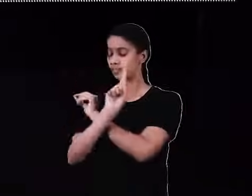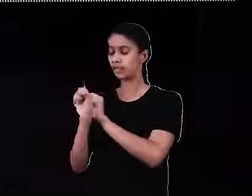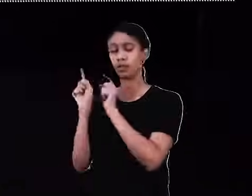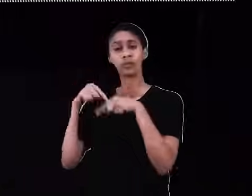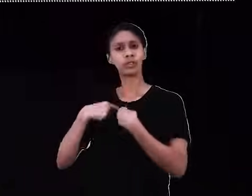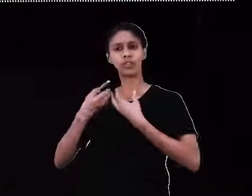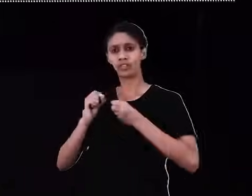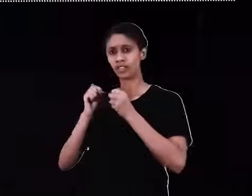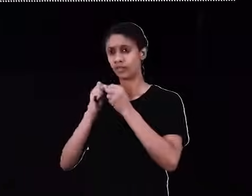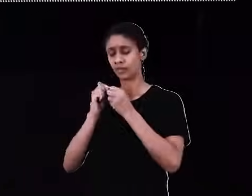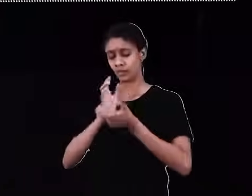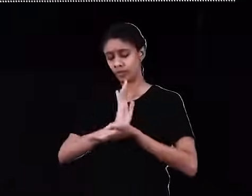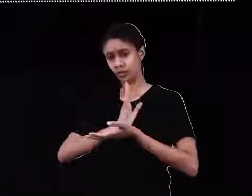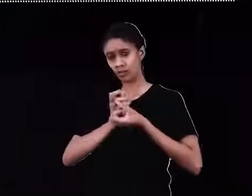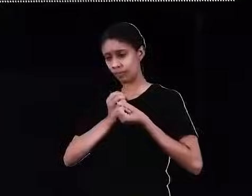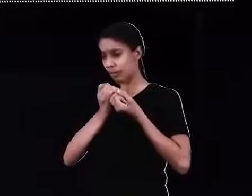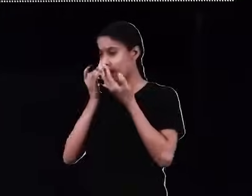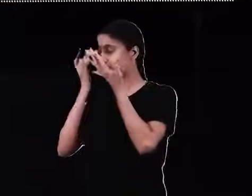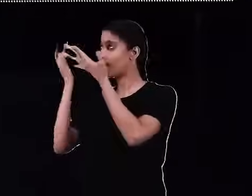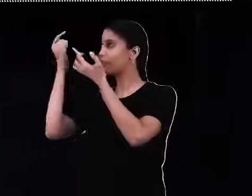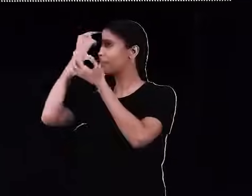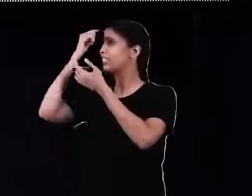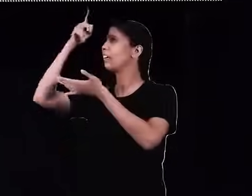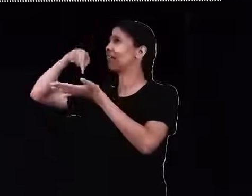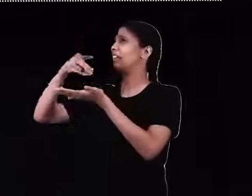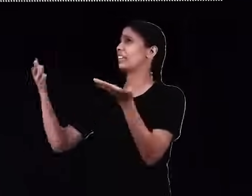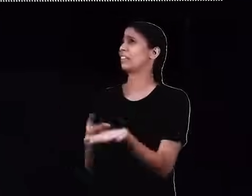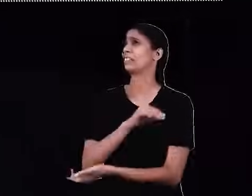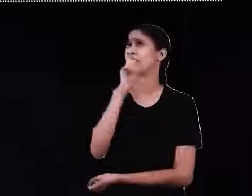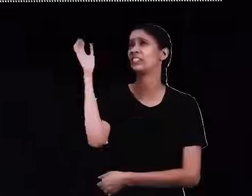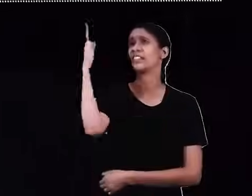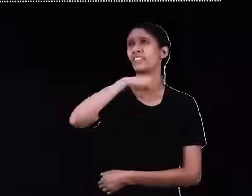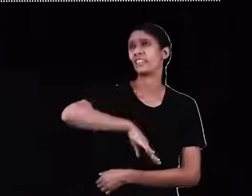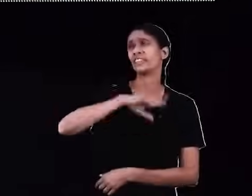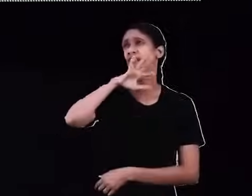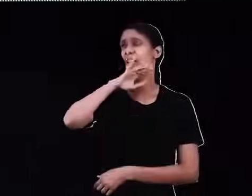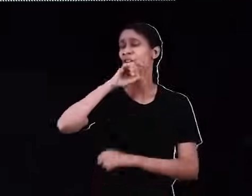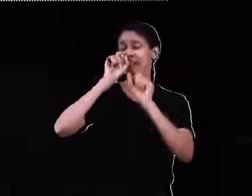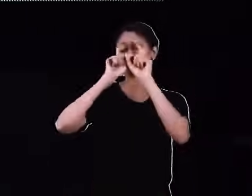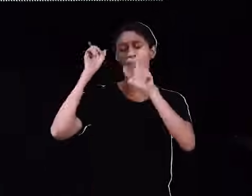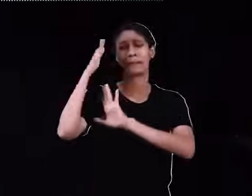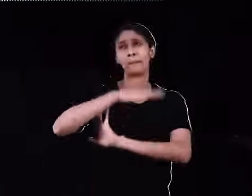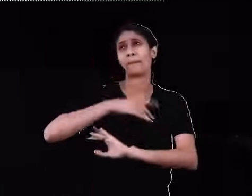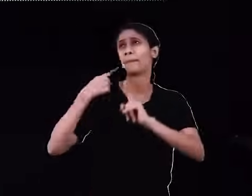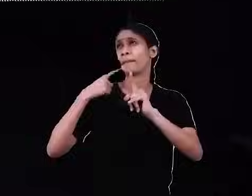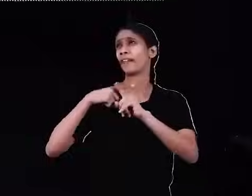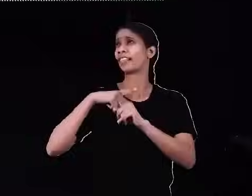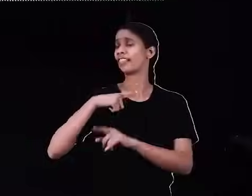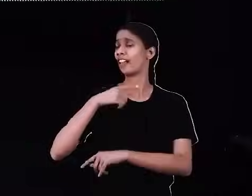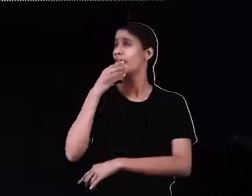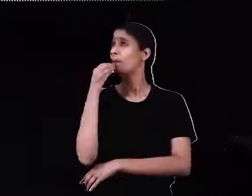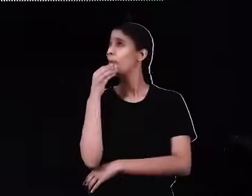voz, dá o nosso coração pro pensamento. A gente diz, é verdade, o dia vai ser péssimo hoje. O dia já acordou mal, porque tem um Nabal na